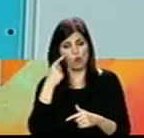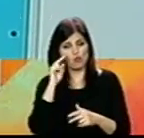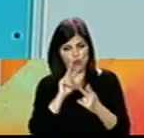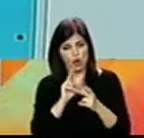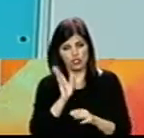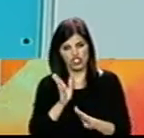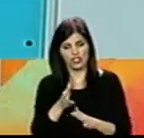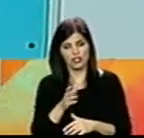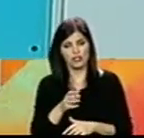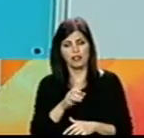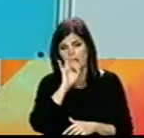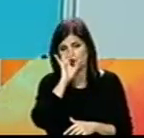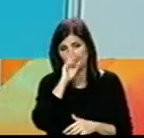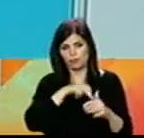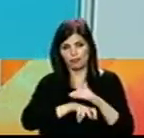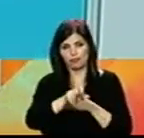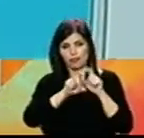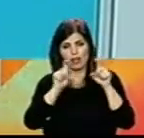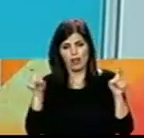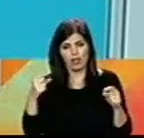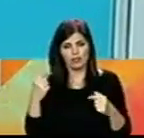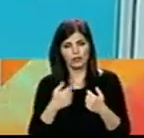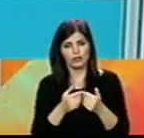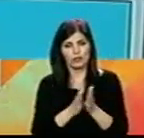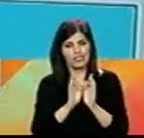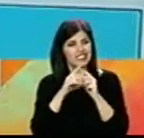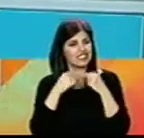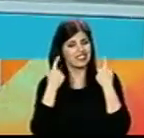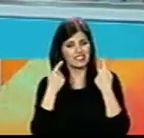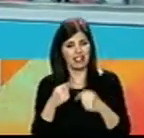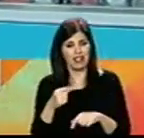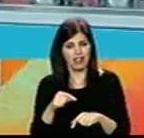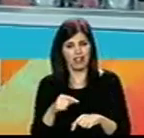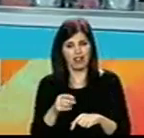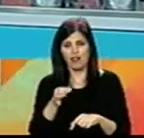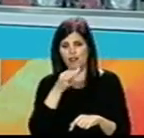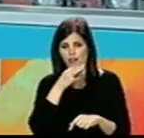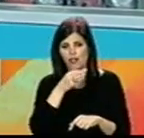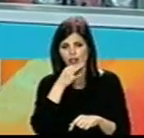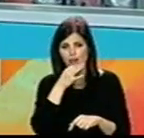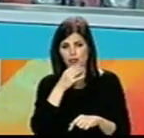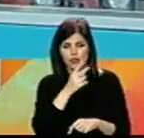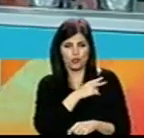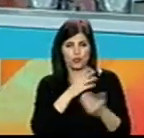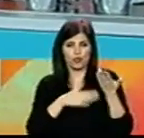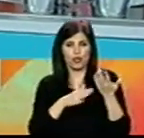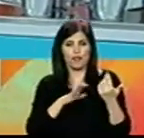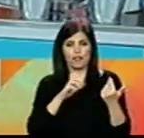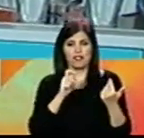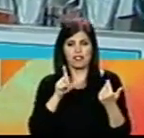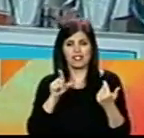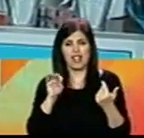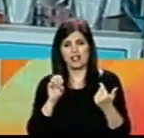e onde é impressionante entrarmos numa empresa e onde está toda a gente a sorrir. E falamos no chefe, Celso Lemos, e toda